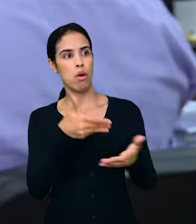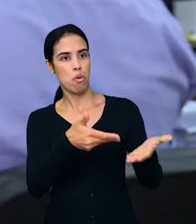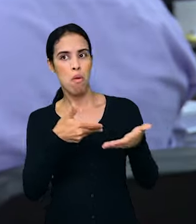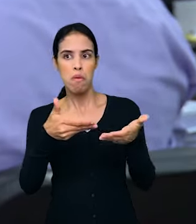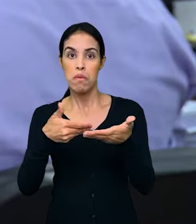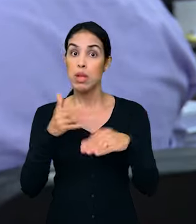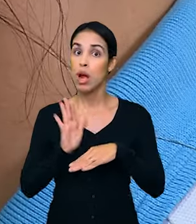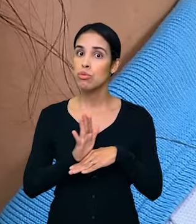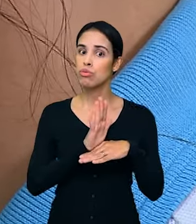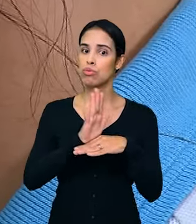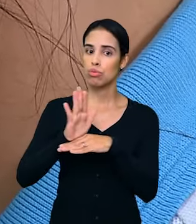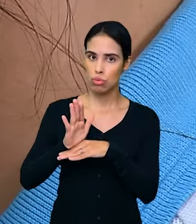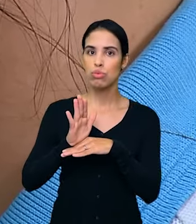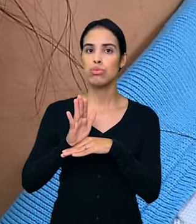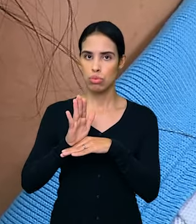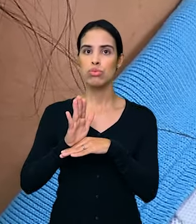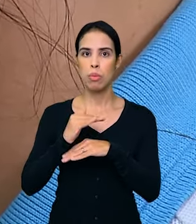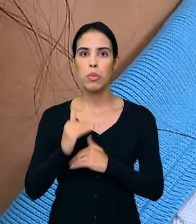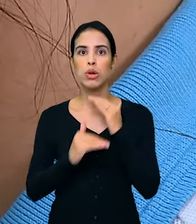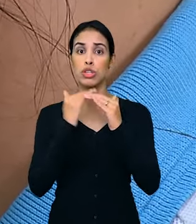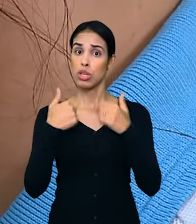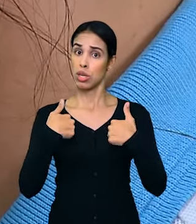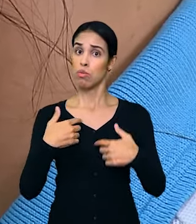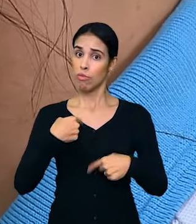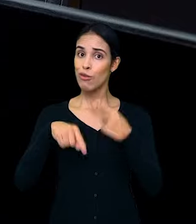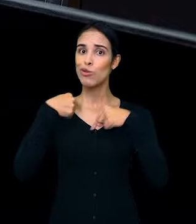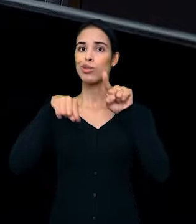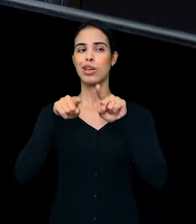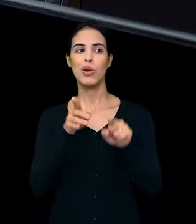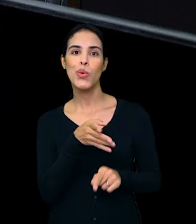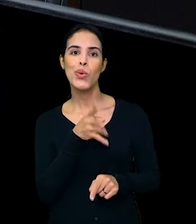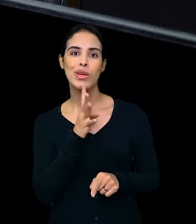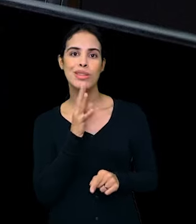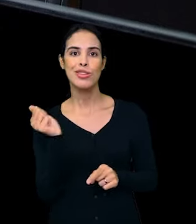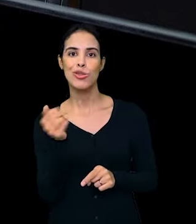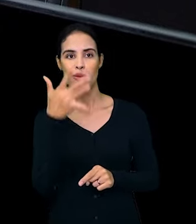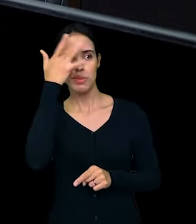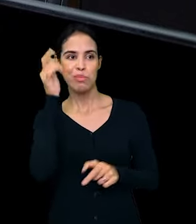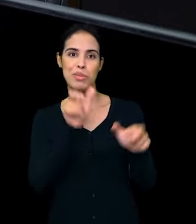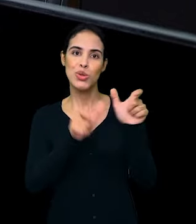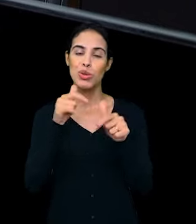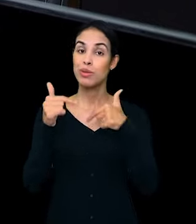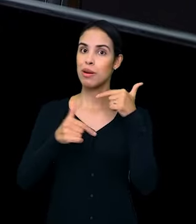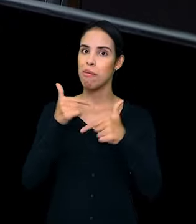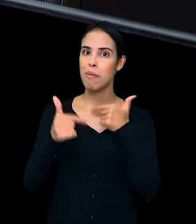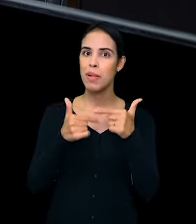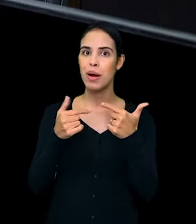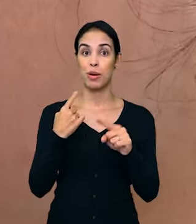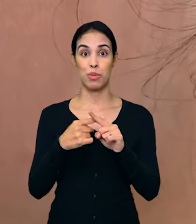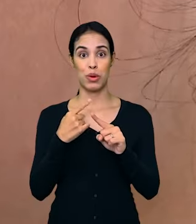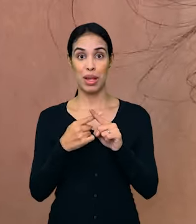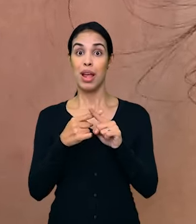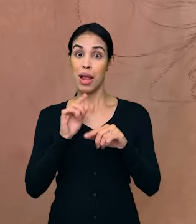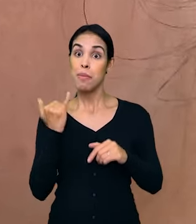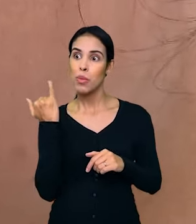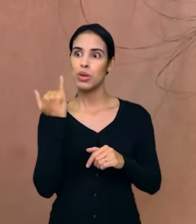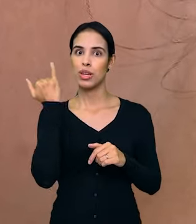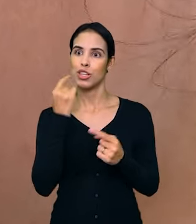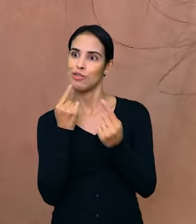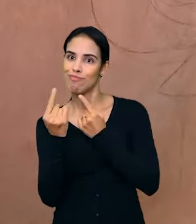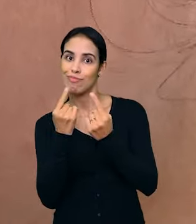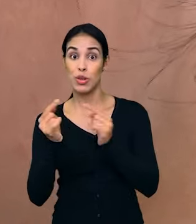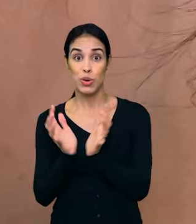para o processo seletivo. Tenho aprendido muito, evoluído muito e conhecido novas pessoas, né? Conhecido pessoas no mercado de trabalho, fazendo essa parte de network, que